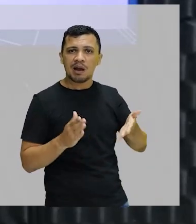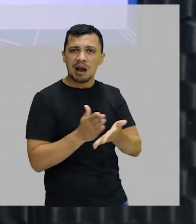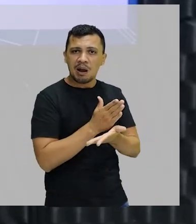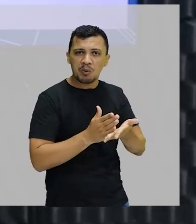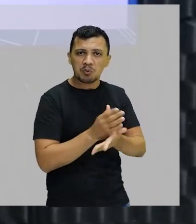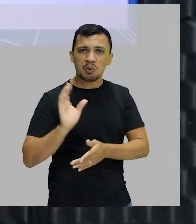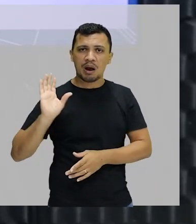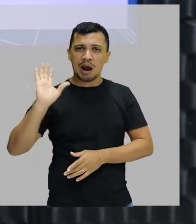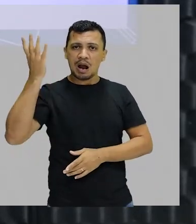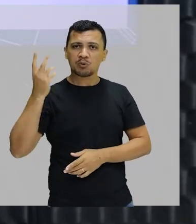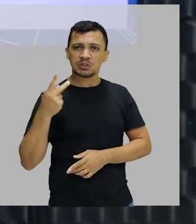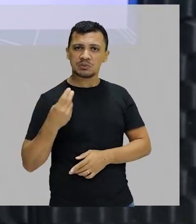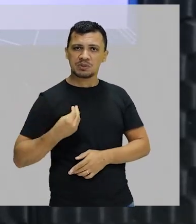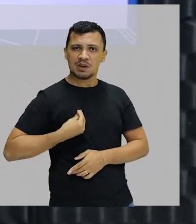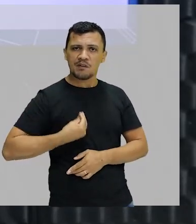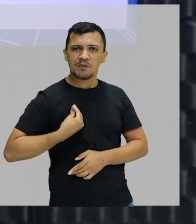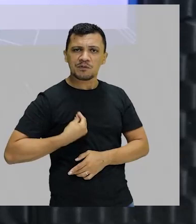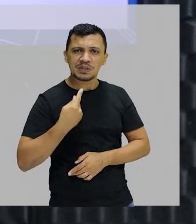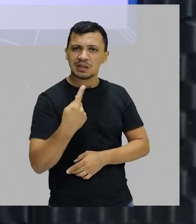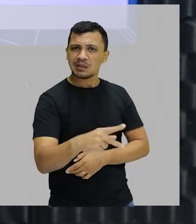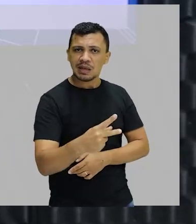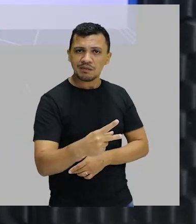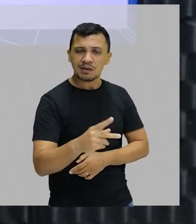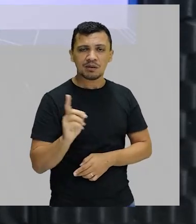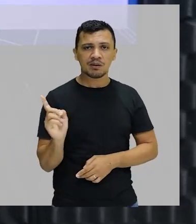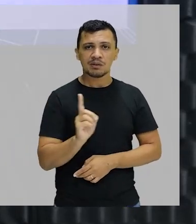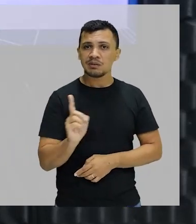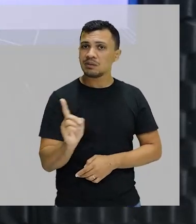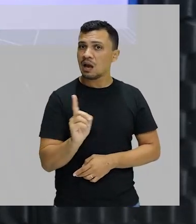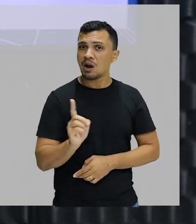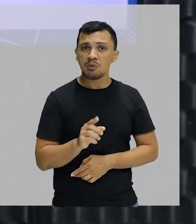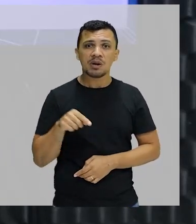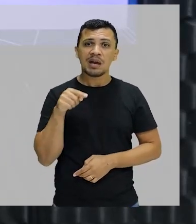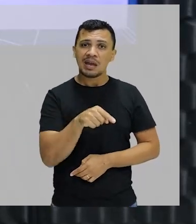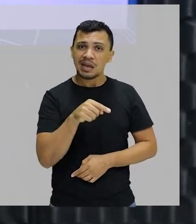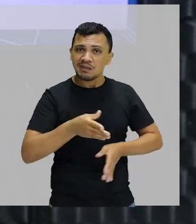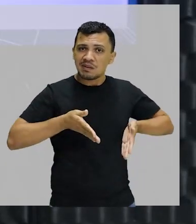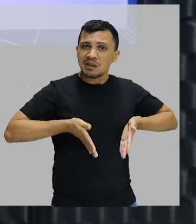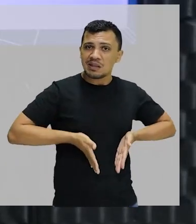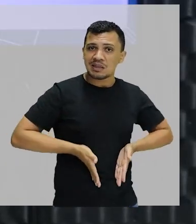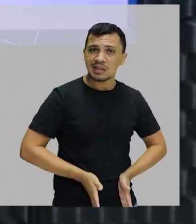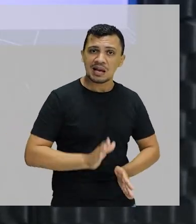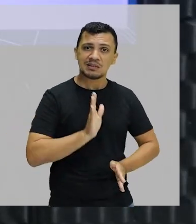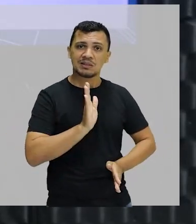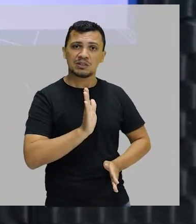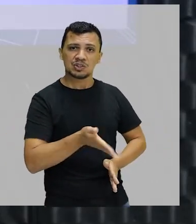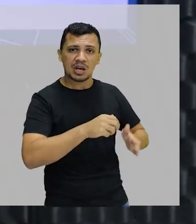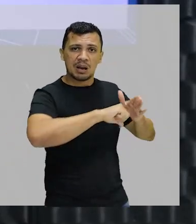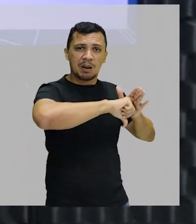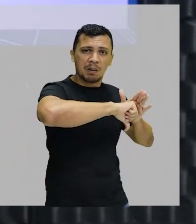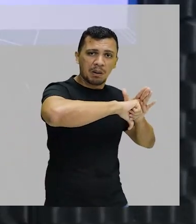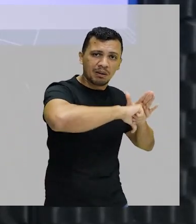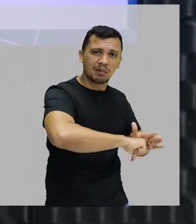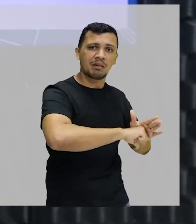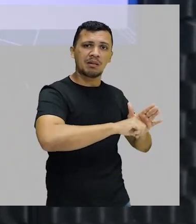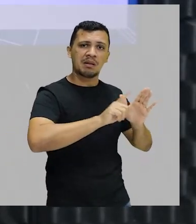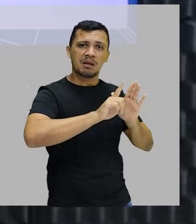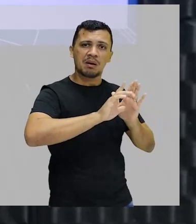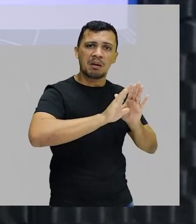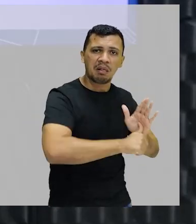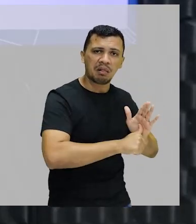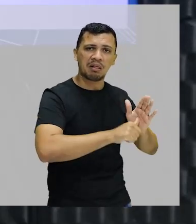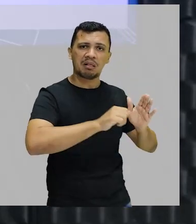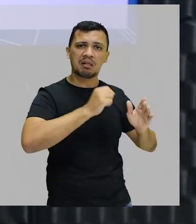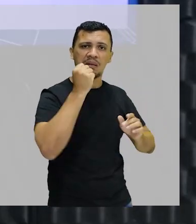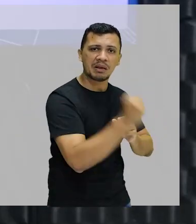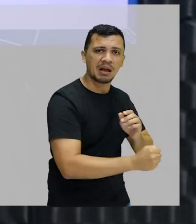circunstância, mas ele já nasce predisposto biologicamente a cometer crime, a cometer os delitos. O que